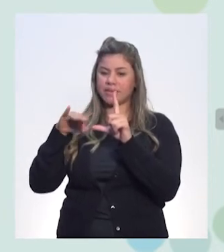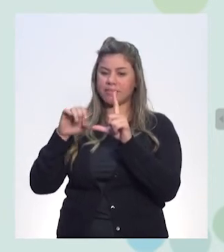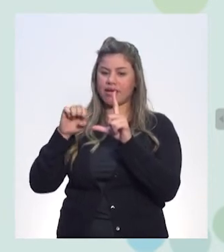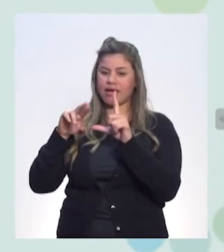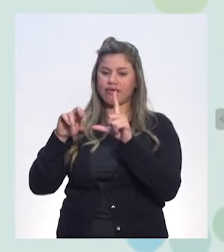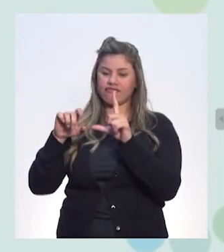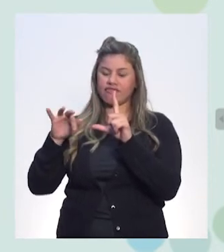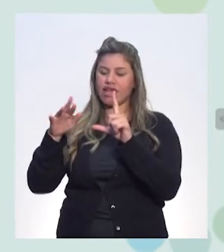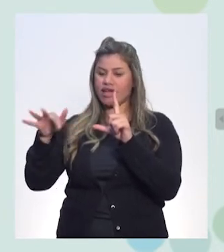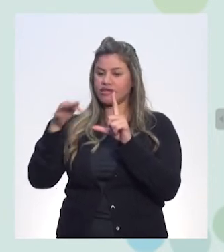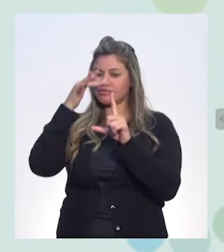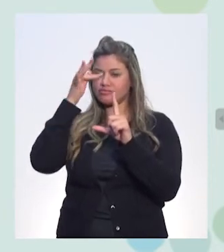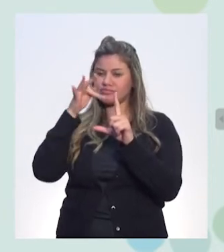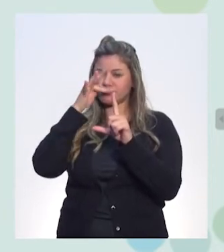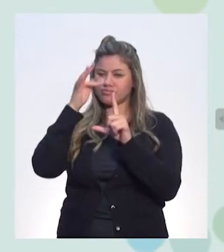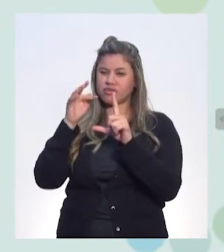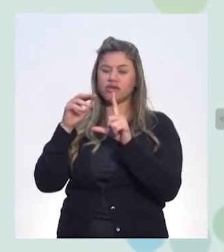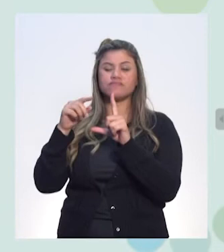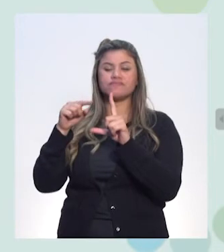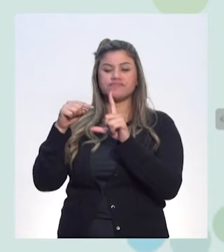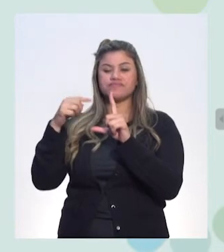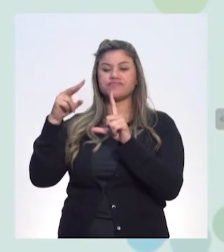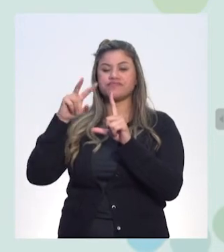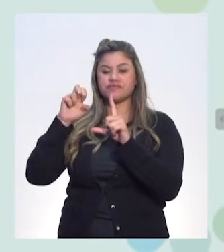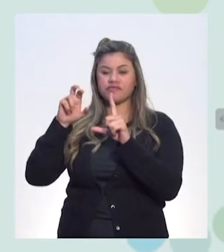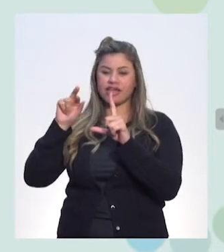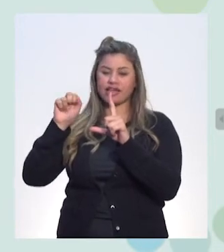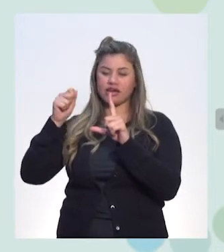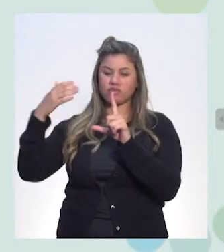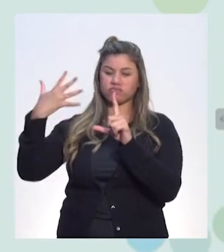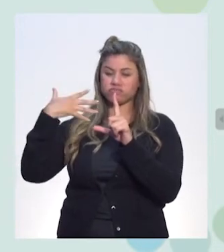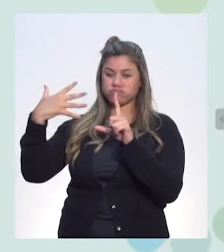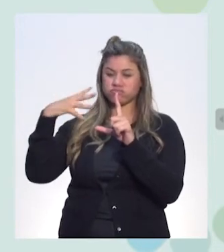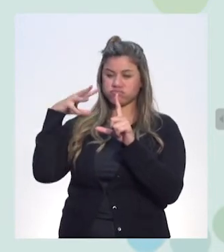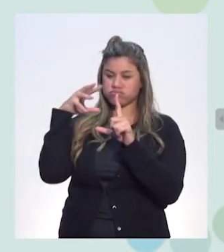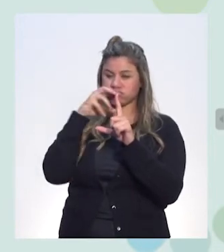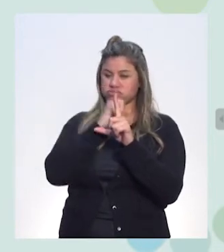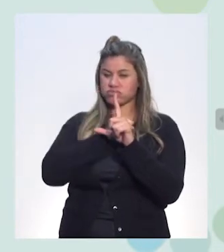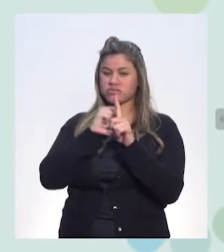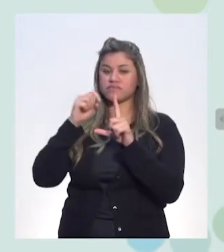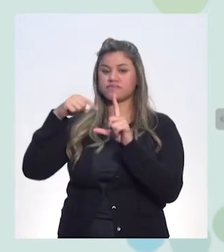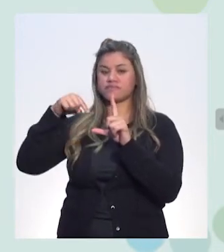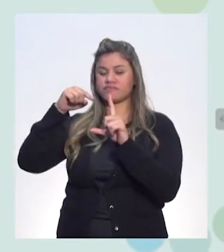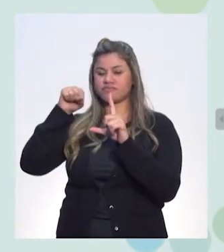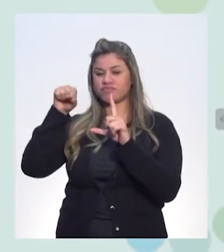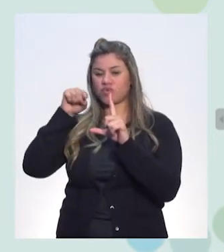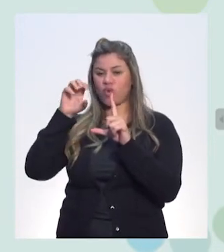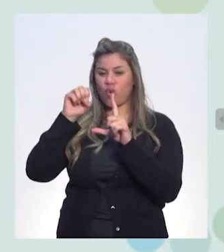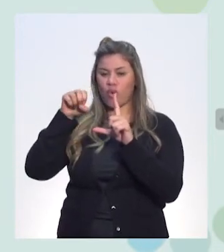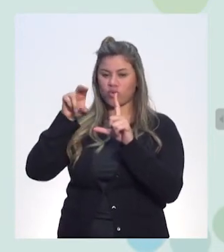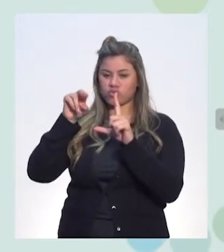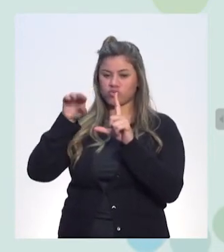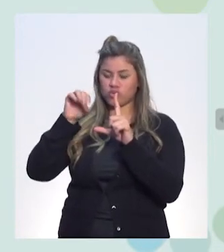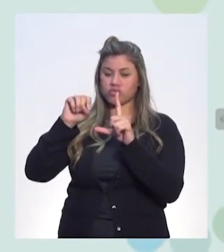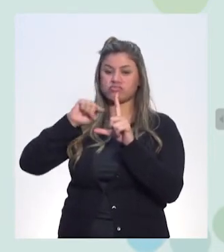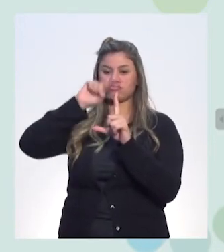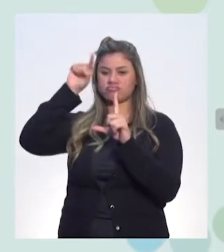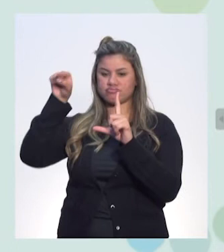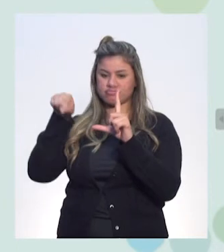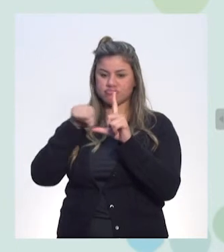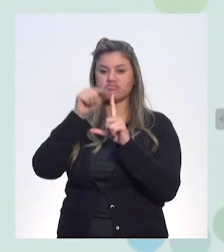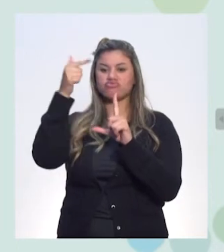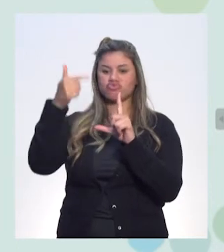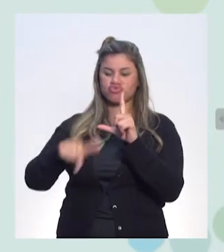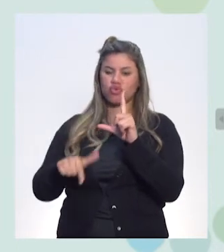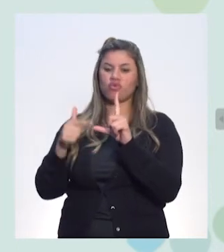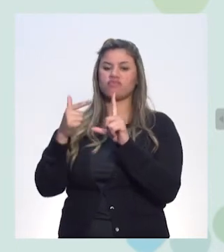depois aqui embaixo, verão, depois aqui no meio, outono, e já comecei o terceiro ciclo.